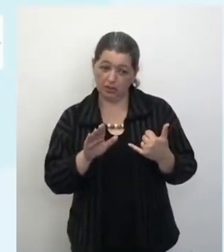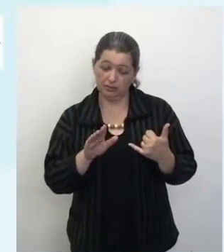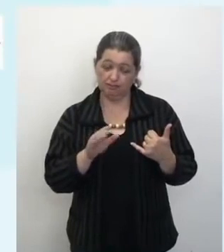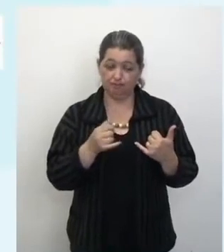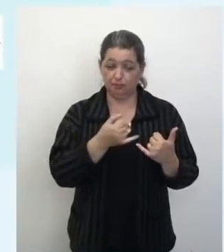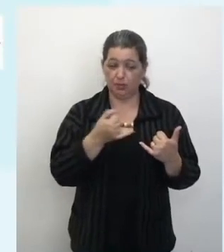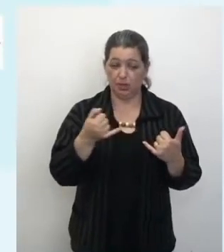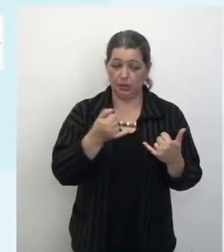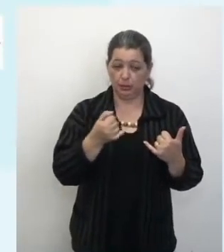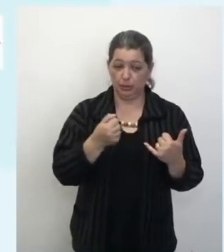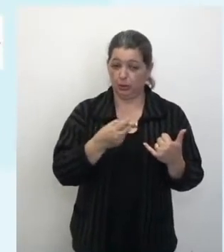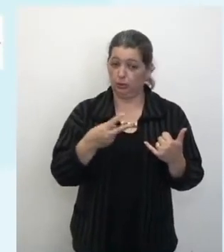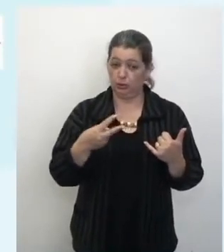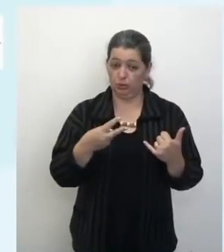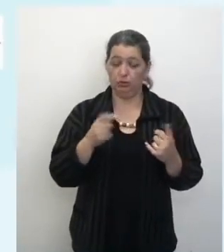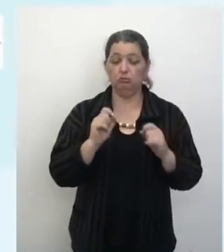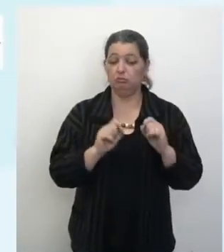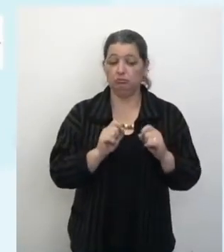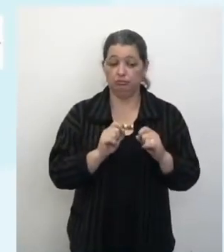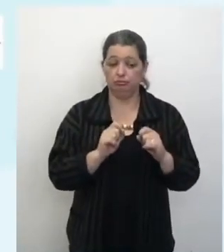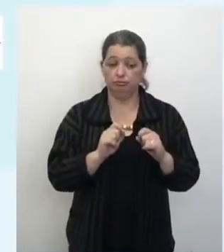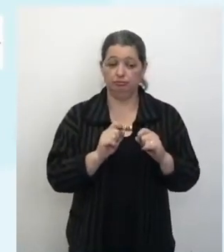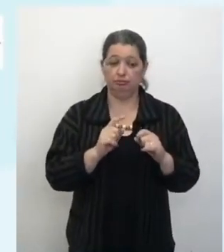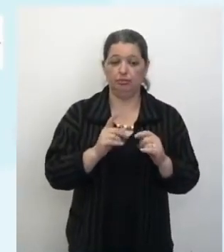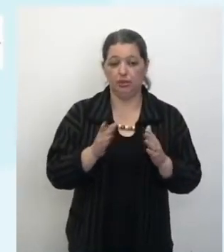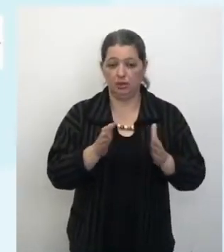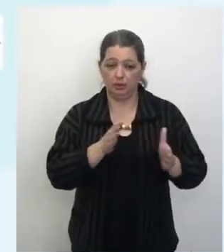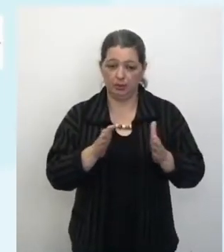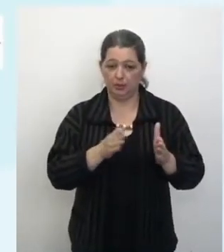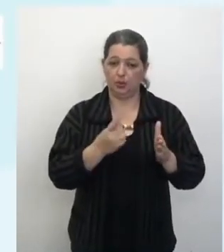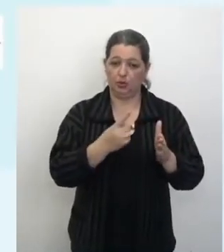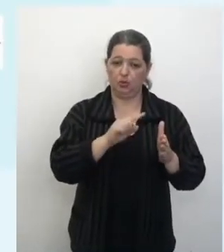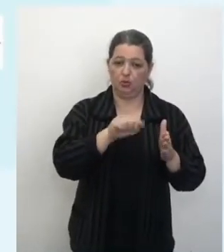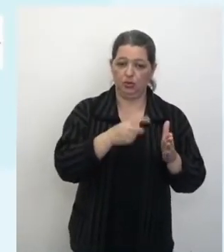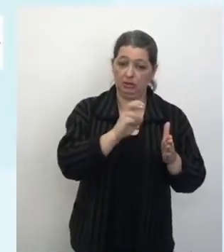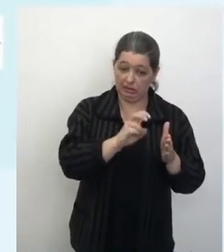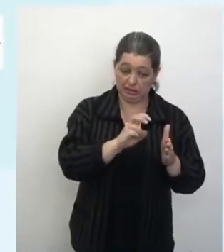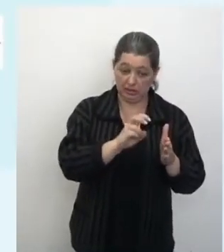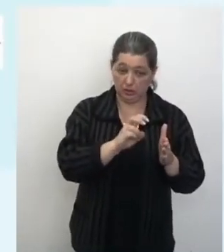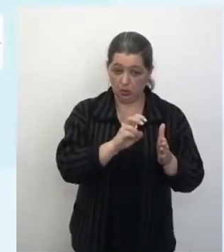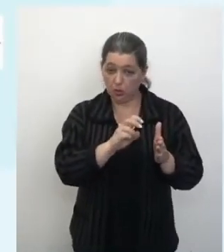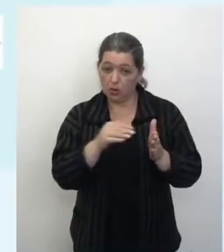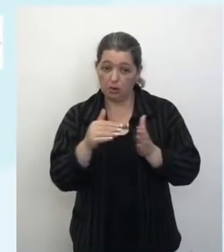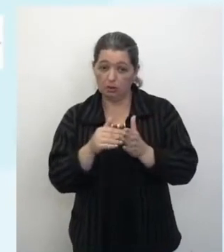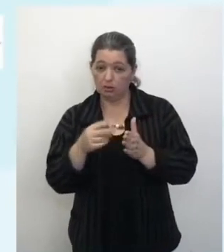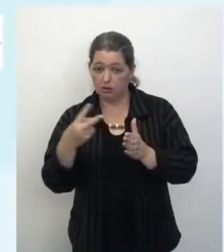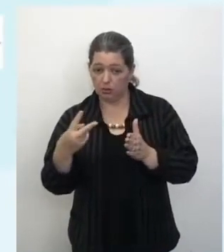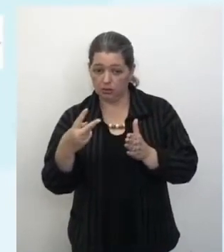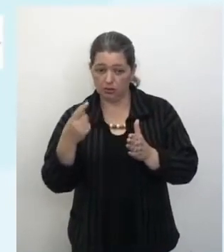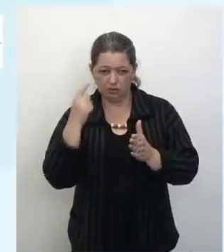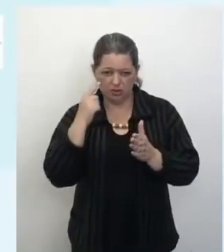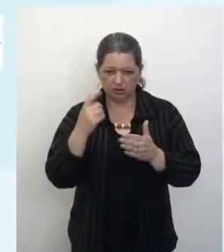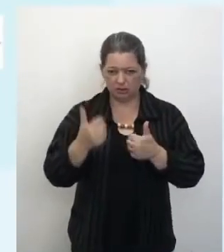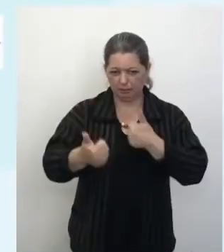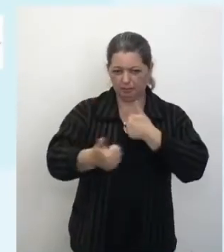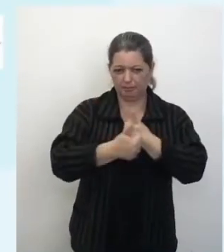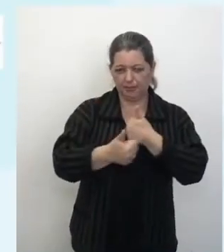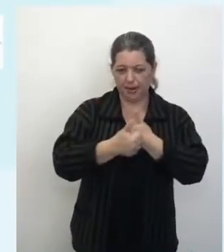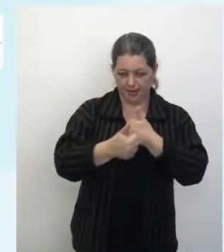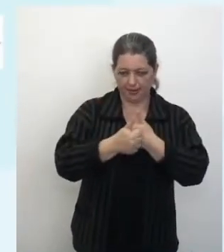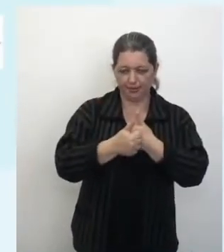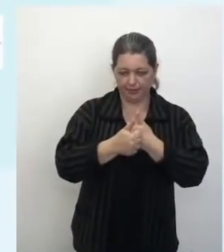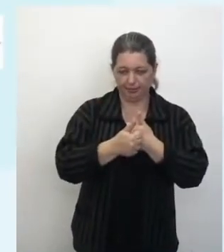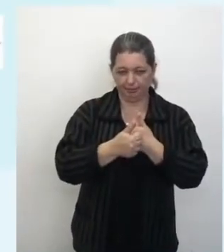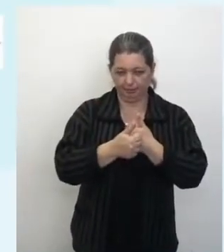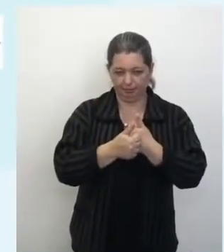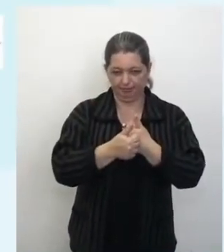menor que o 2. Então ele vai ter que estar entre 1,5 e o 2. Então você imagina ali, próximo ou não, mas entre 1,5 e o 2, esse vai